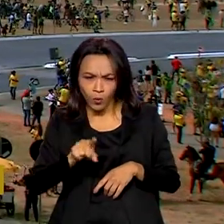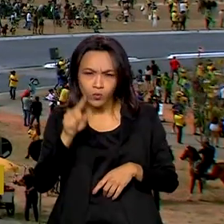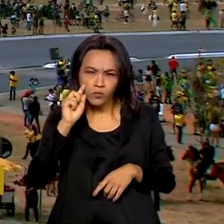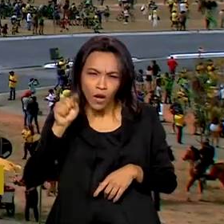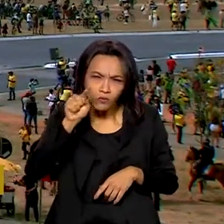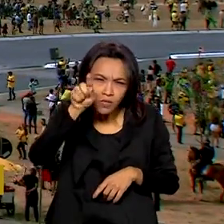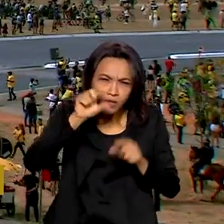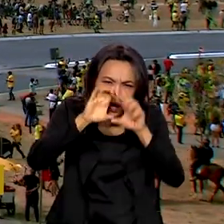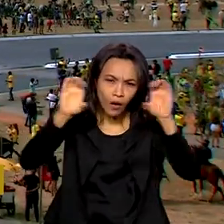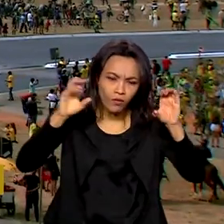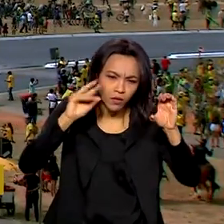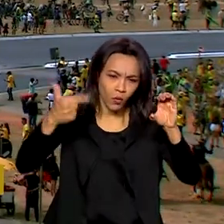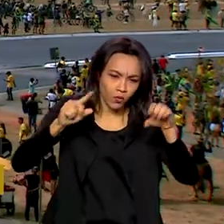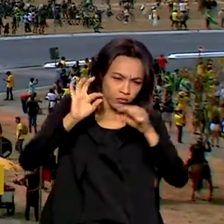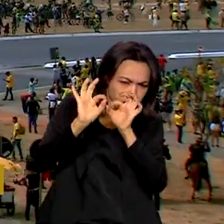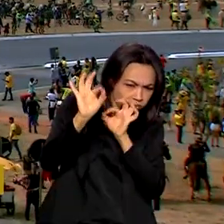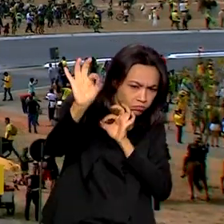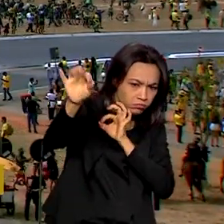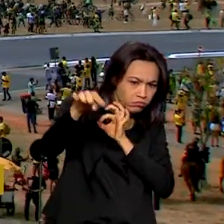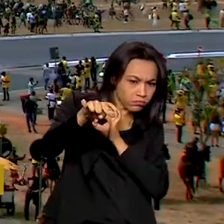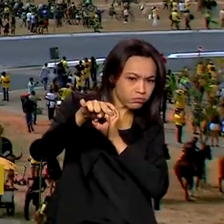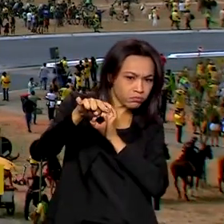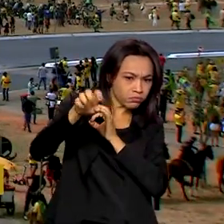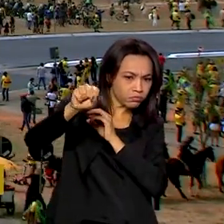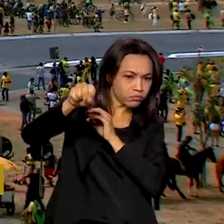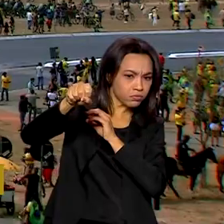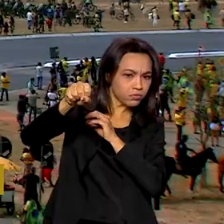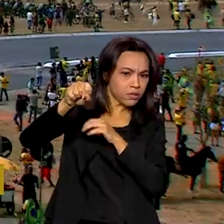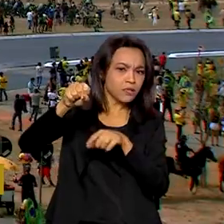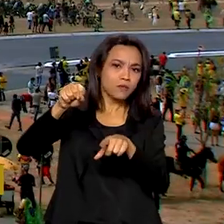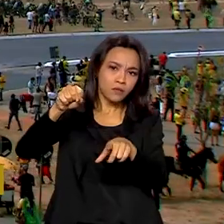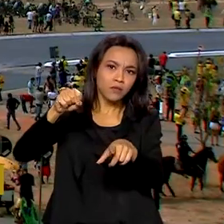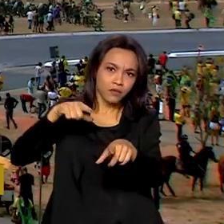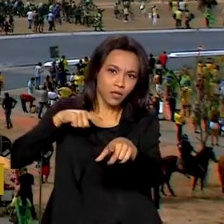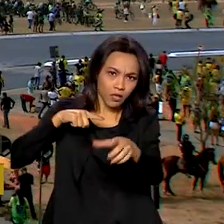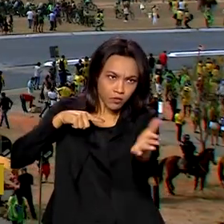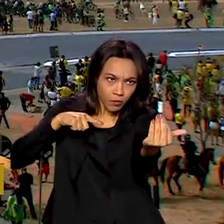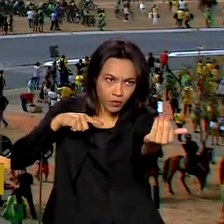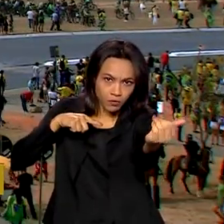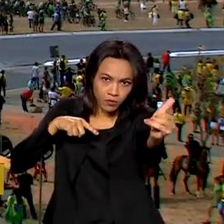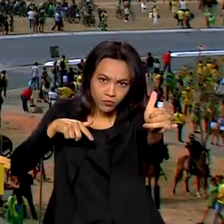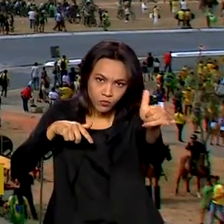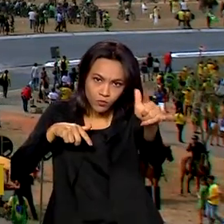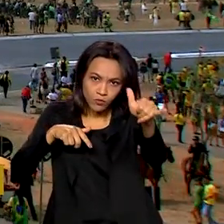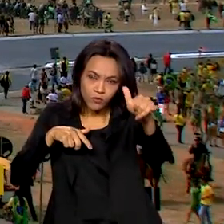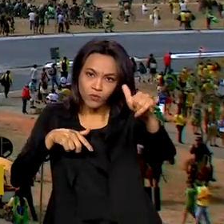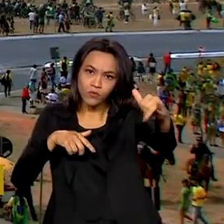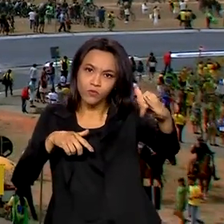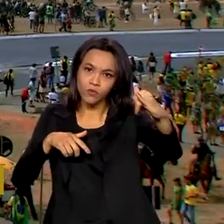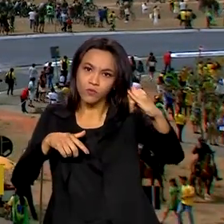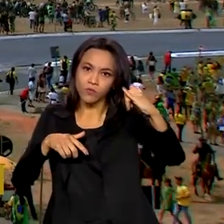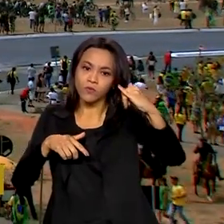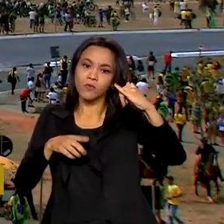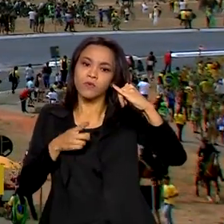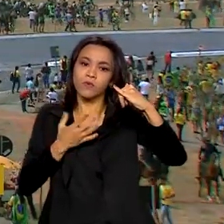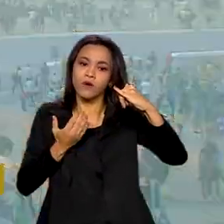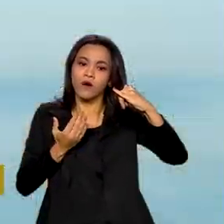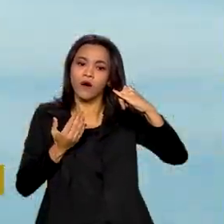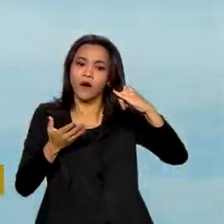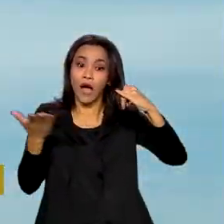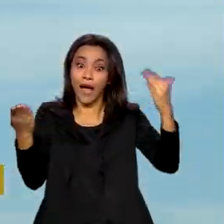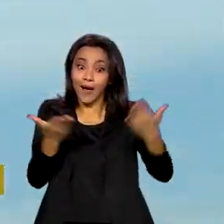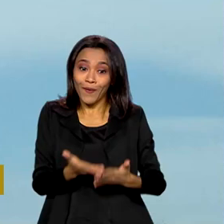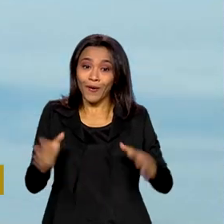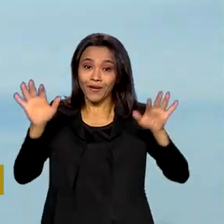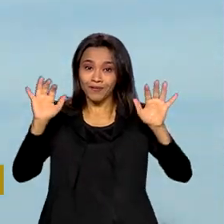no céu ali. Sim, temos uma aeronave se aproximando ali. Agora, nesse exato momento, nós temos a passagem da